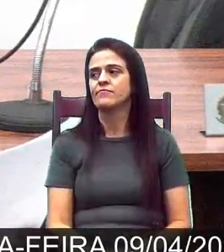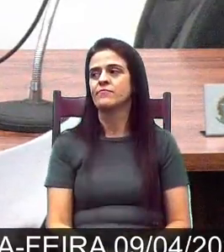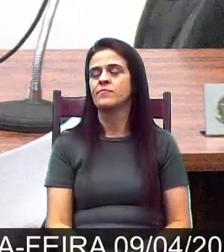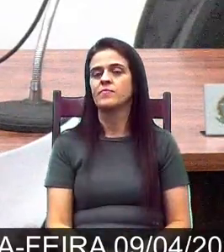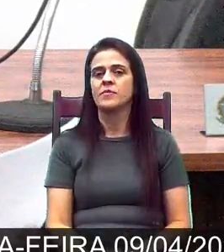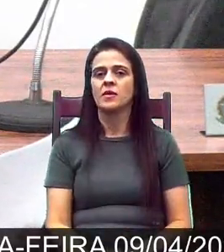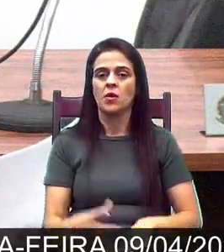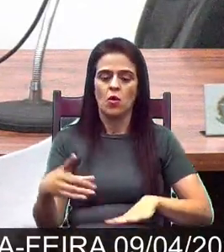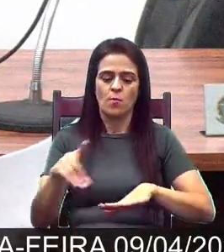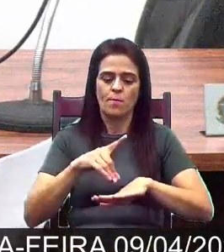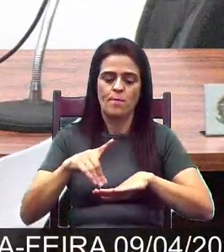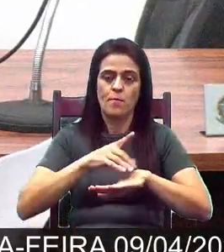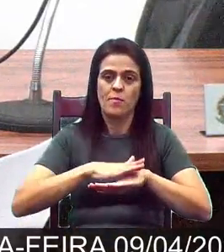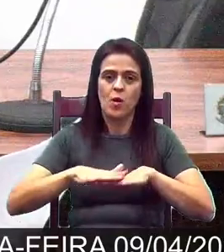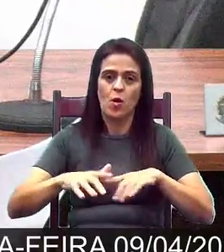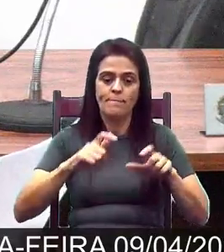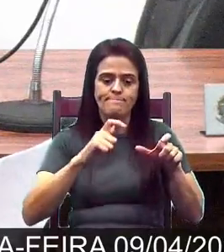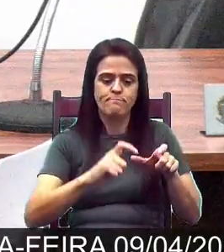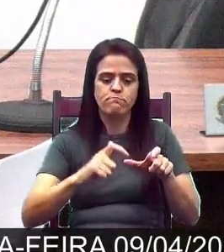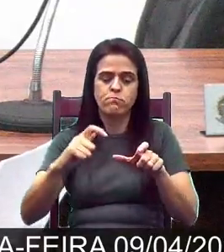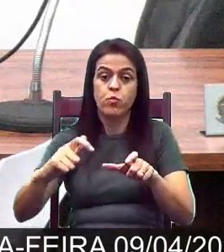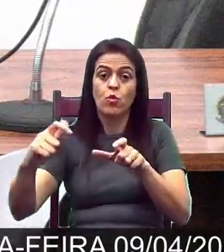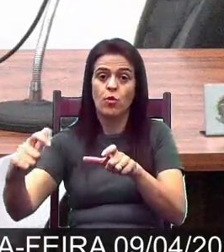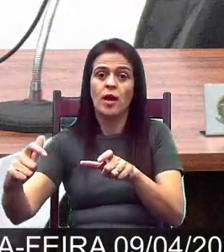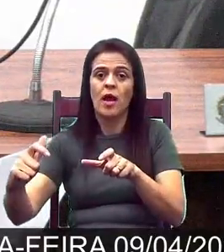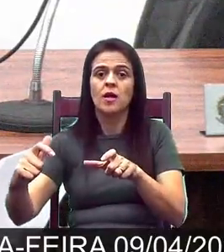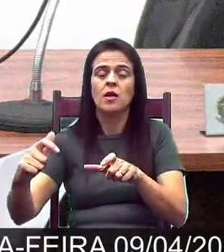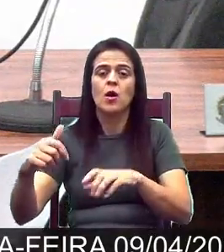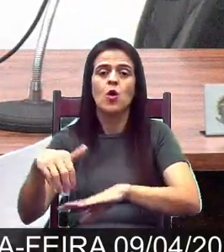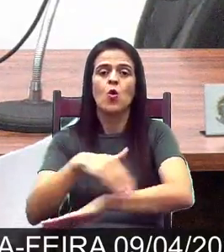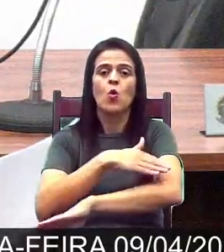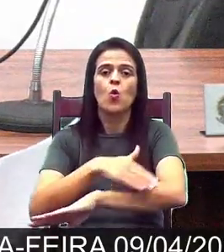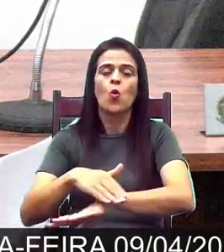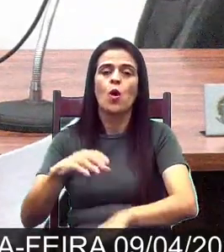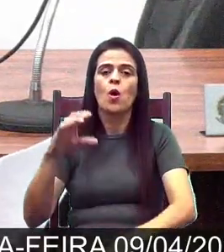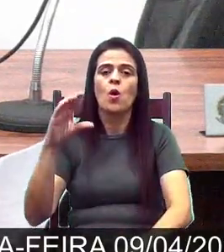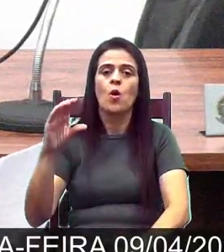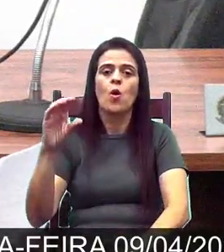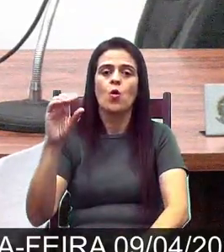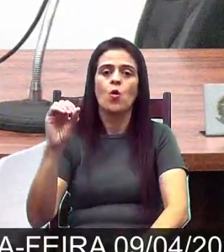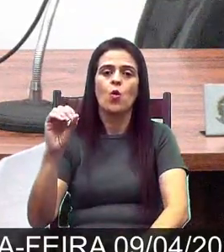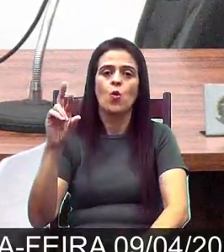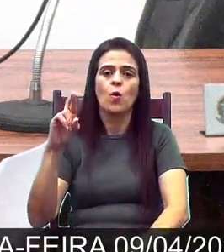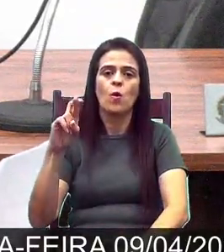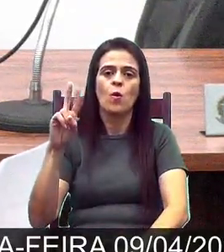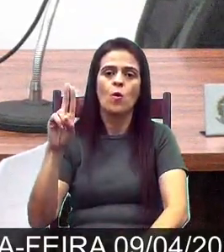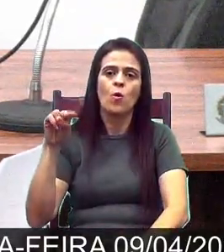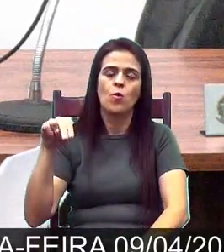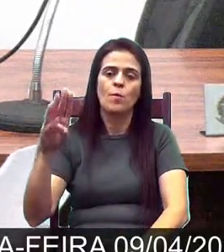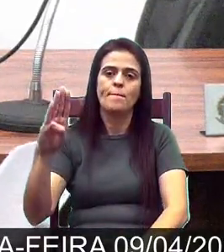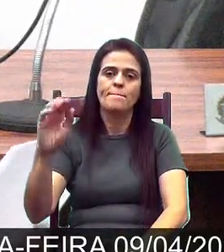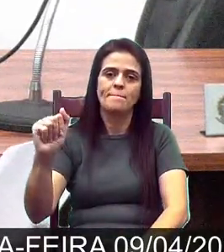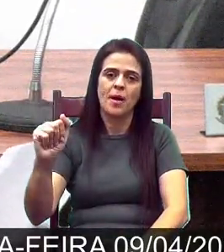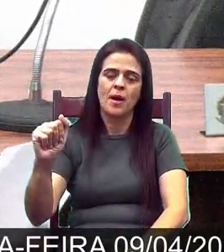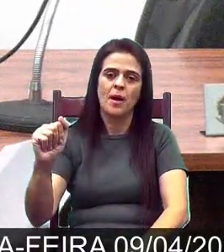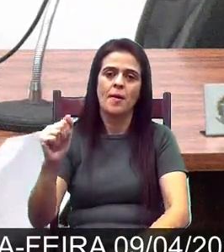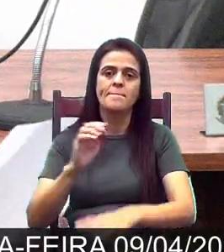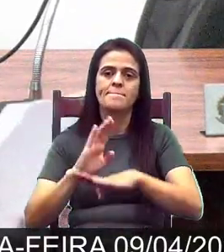de tapa-buraco na rua Corumbá, no bairro Pio Gomes.